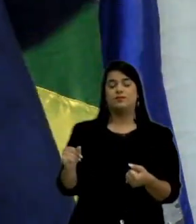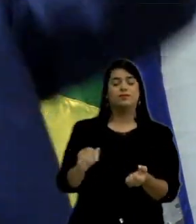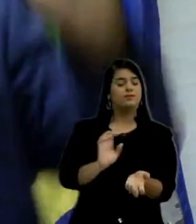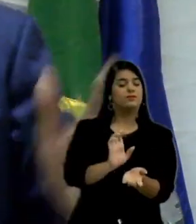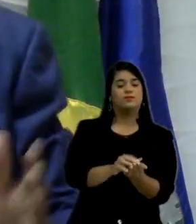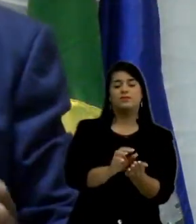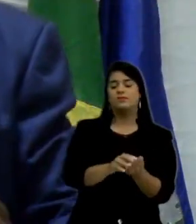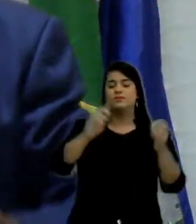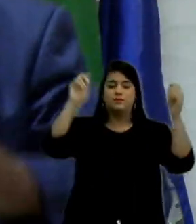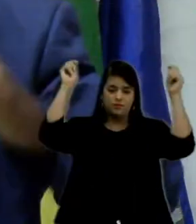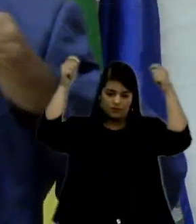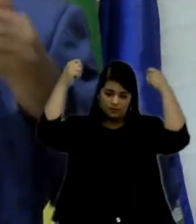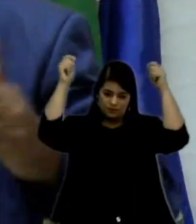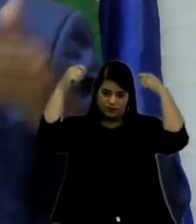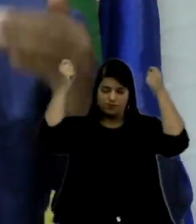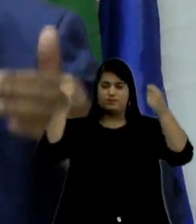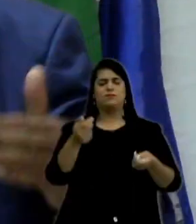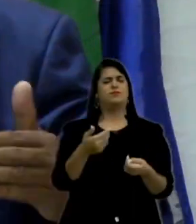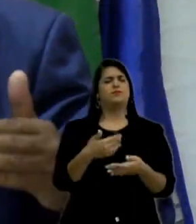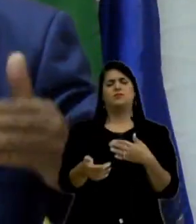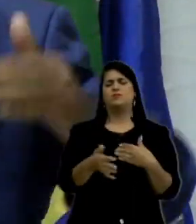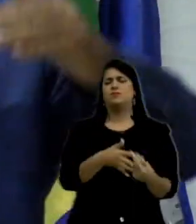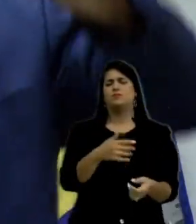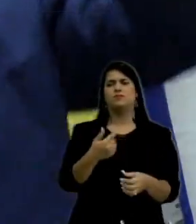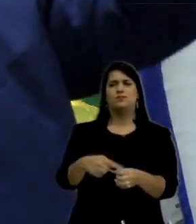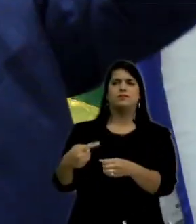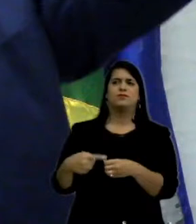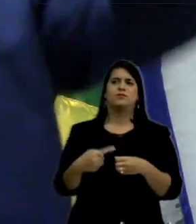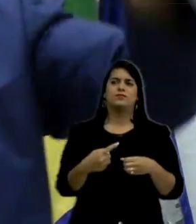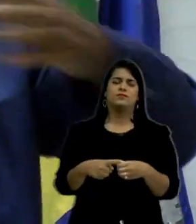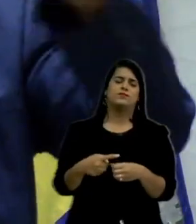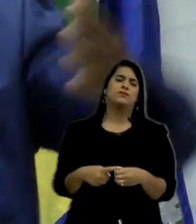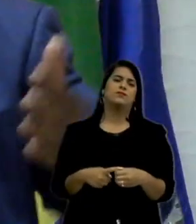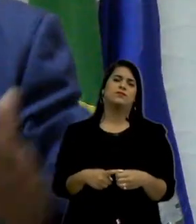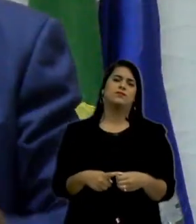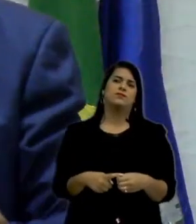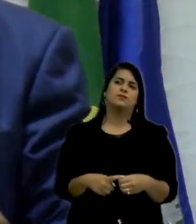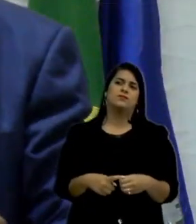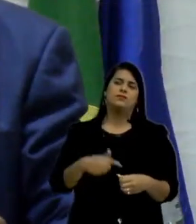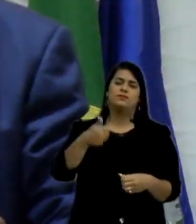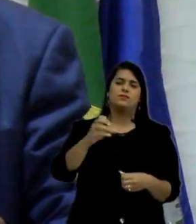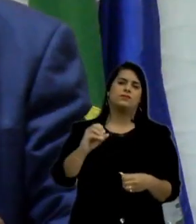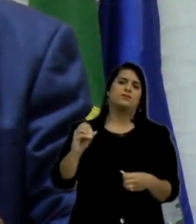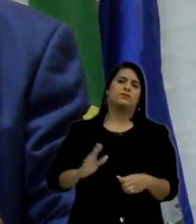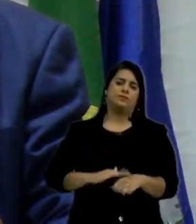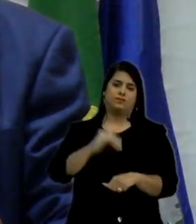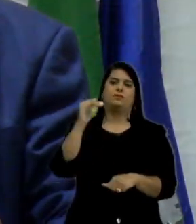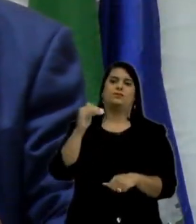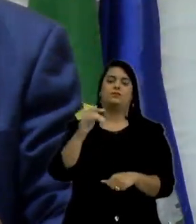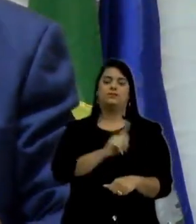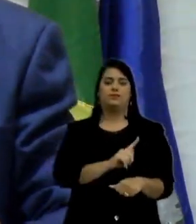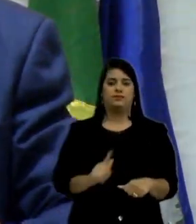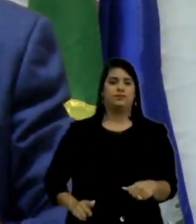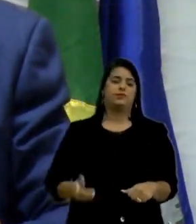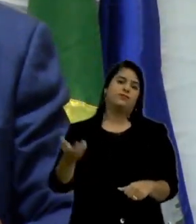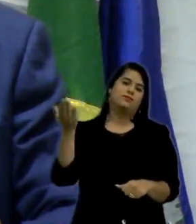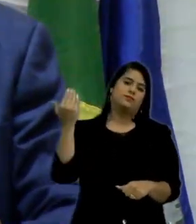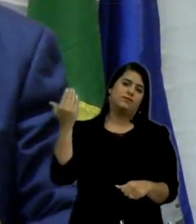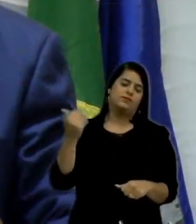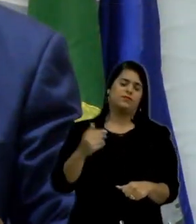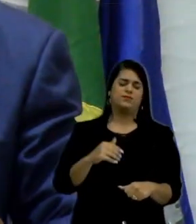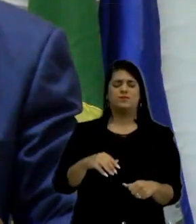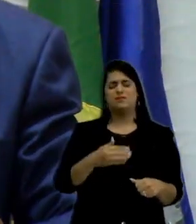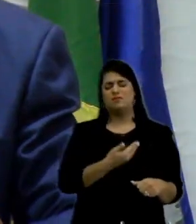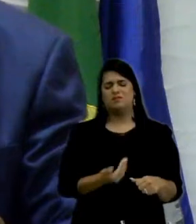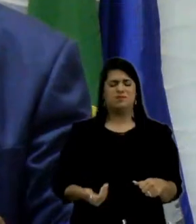Serra Talhada, onde for. Então os carros rodaram 100 vezes mais do que no governo anterior, que era um governo ruim,